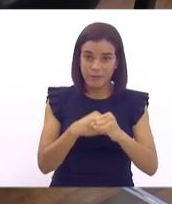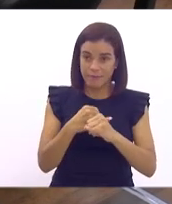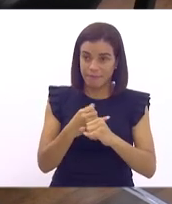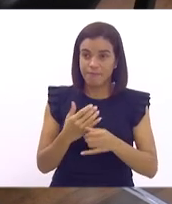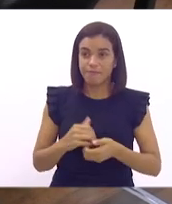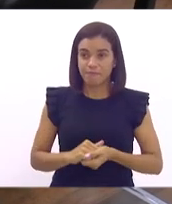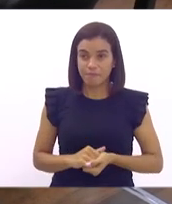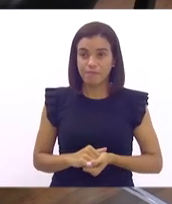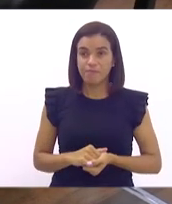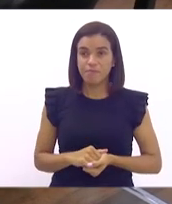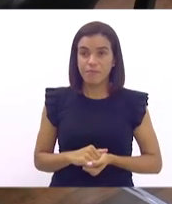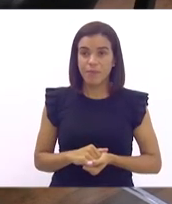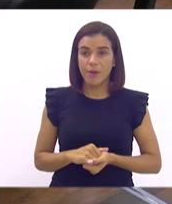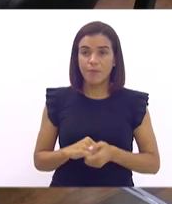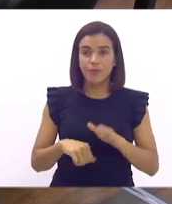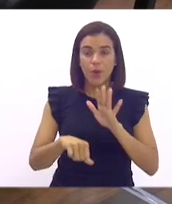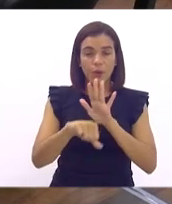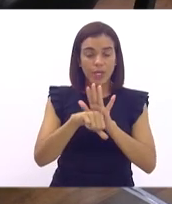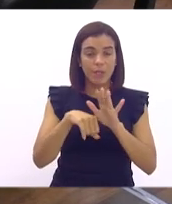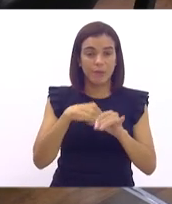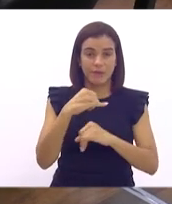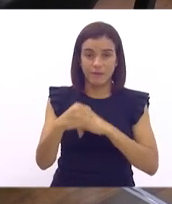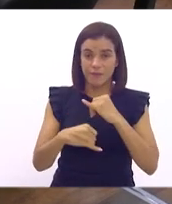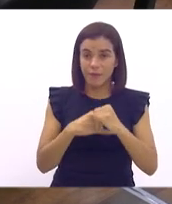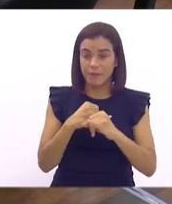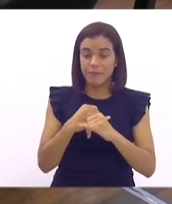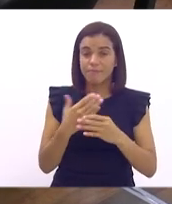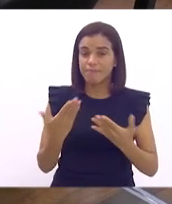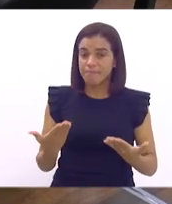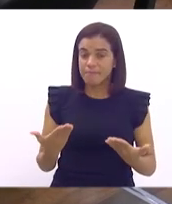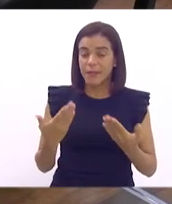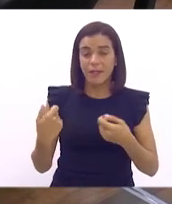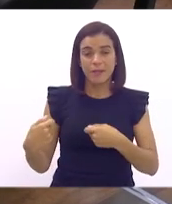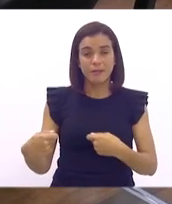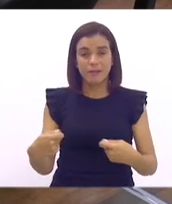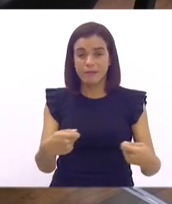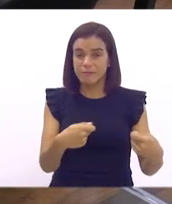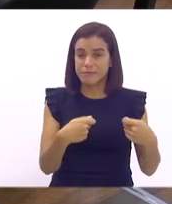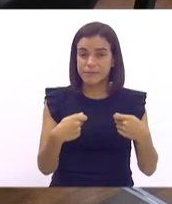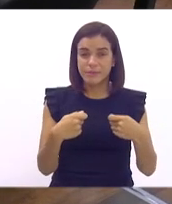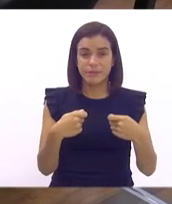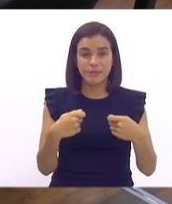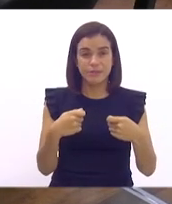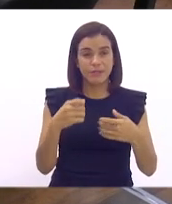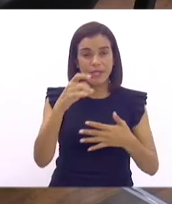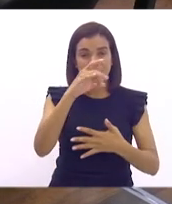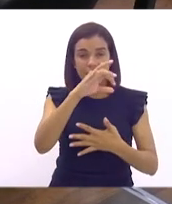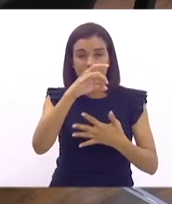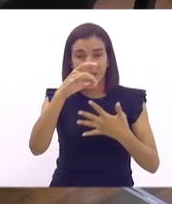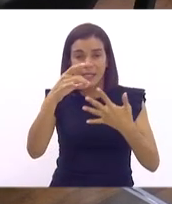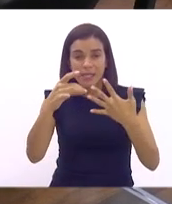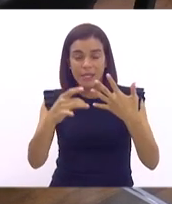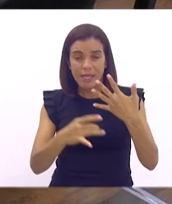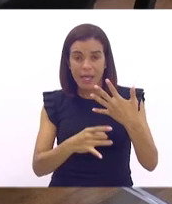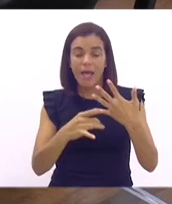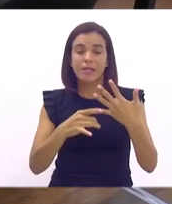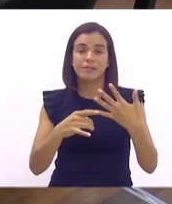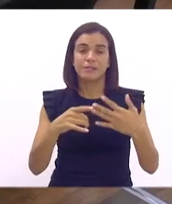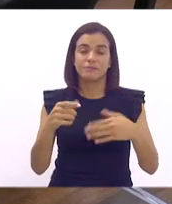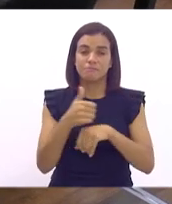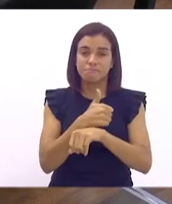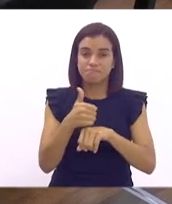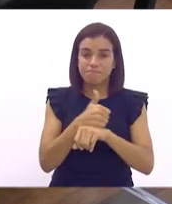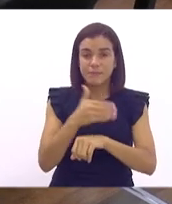De repressão aos crimes de informática. E aí é preciso que todos esses atores saibam